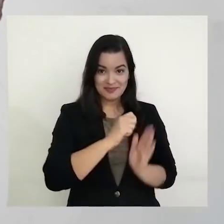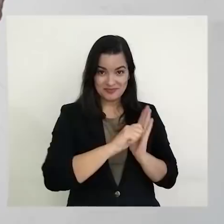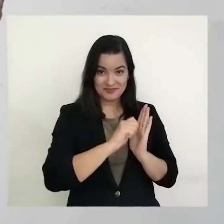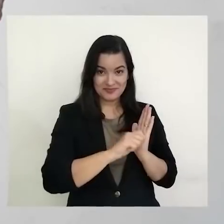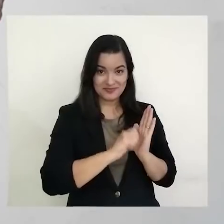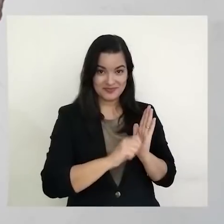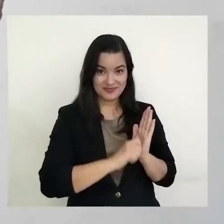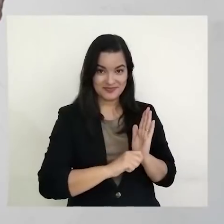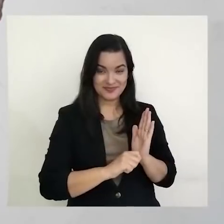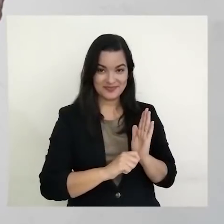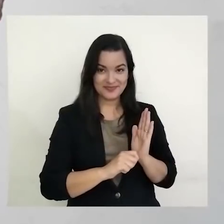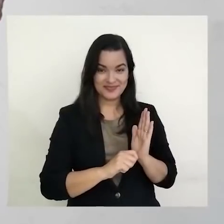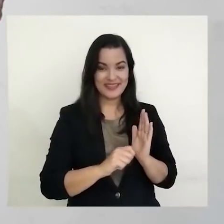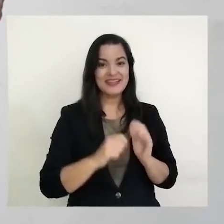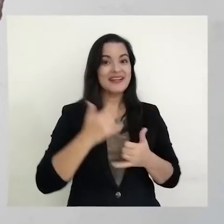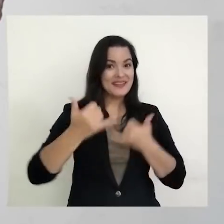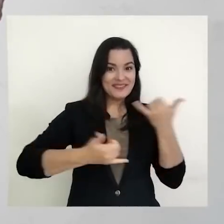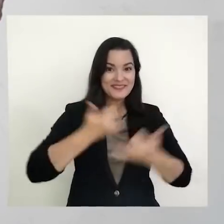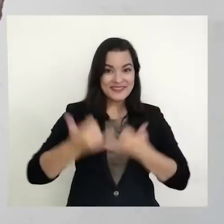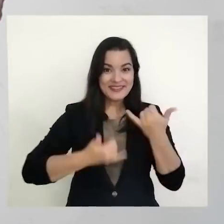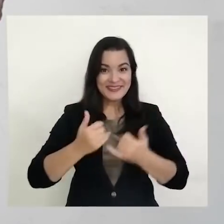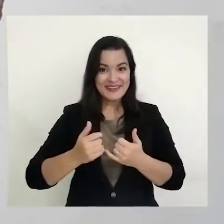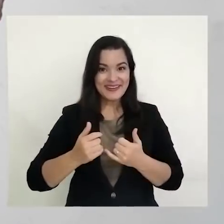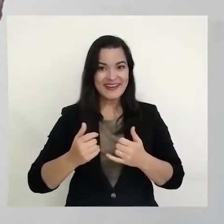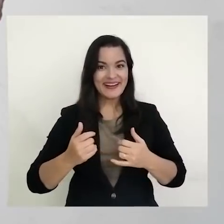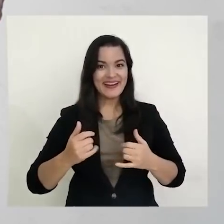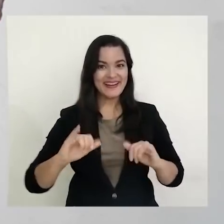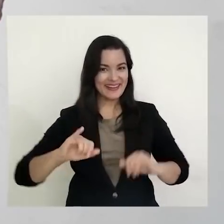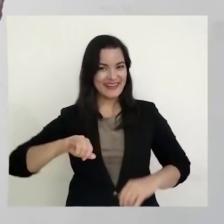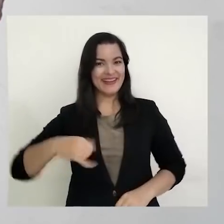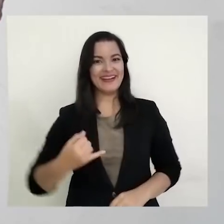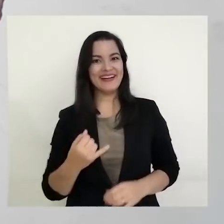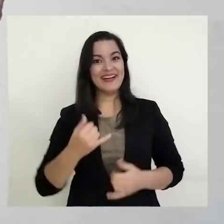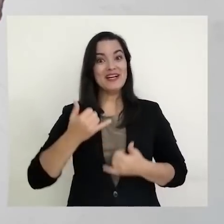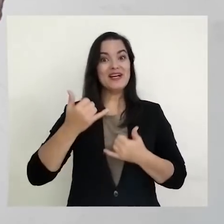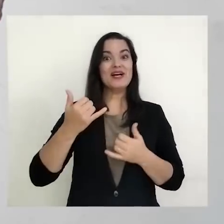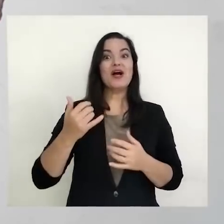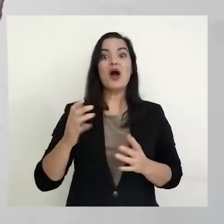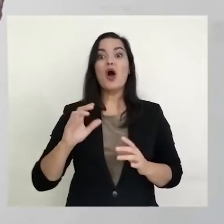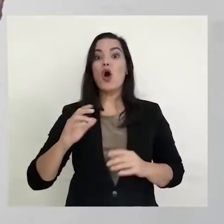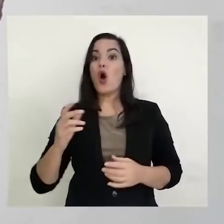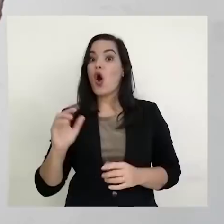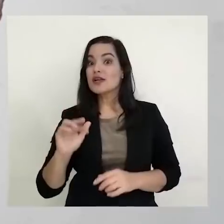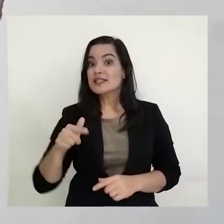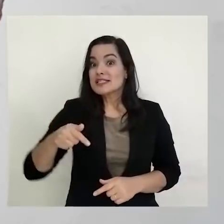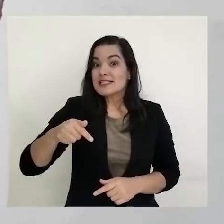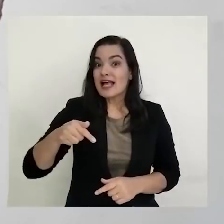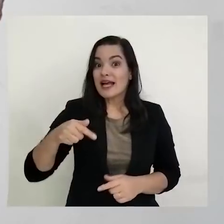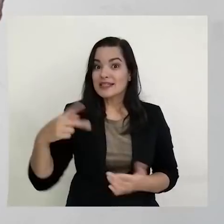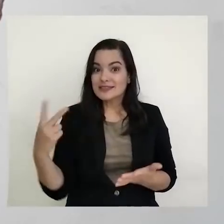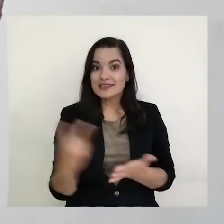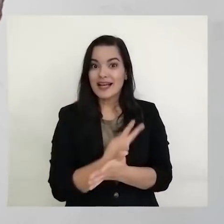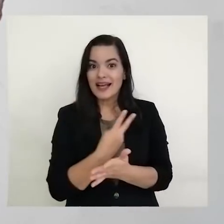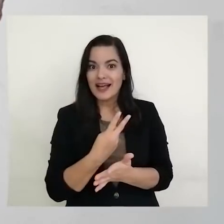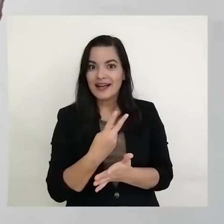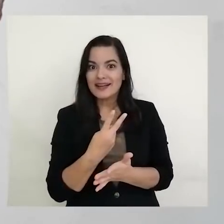Se divertiram com o jogo dos 7 erros? Eu acabei fazendo outros aqui em casa e é muito legal a